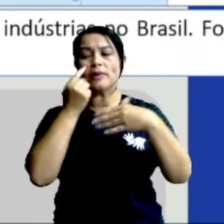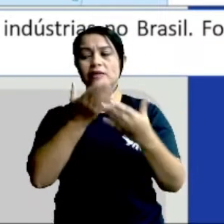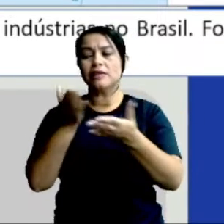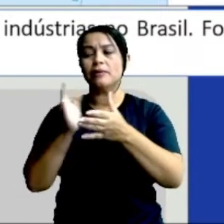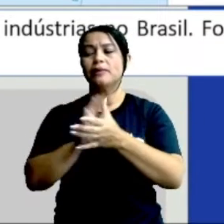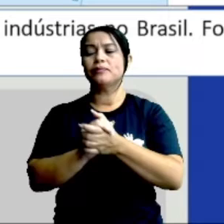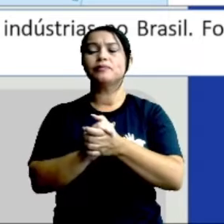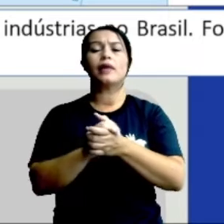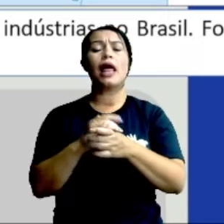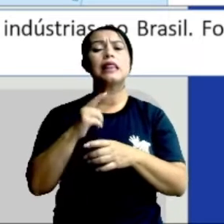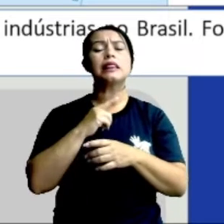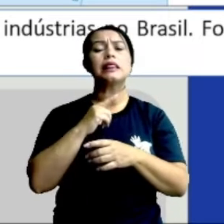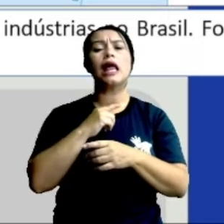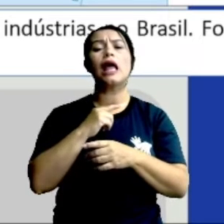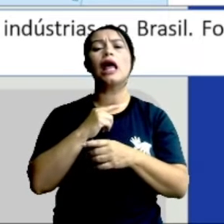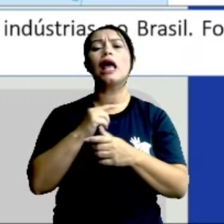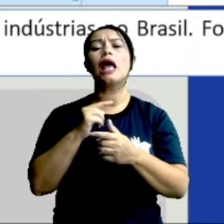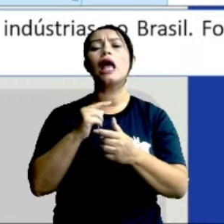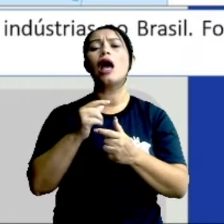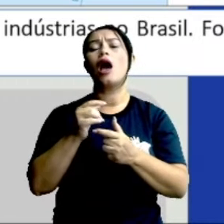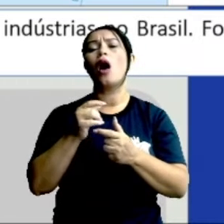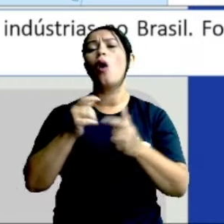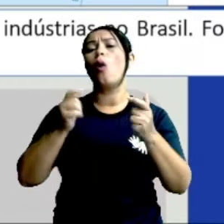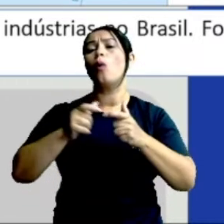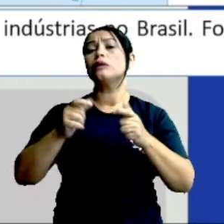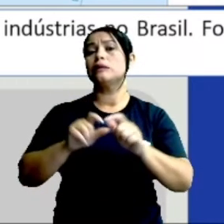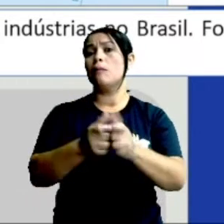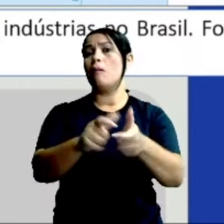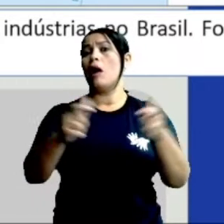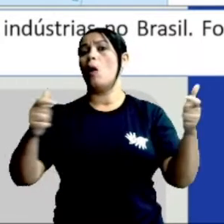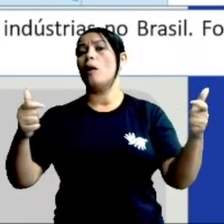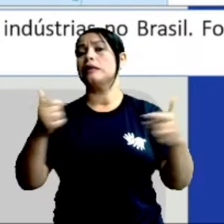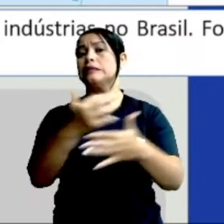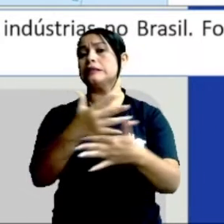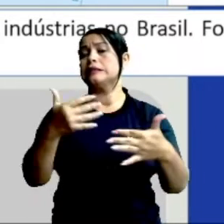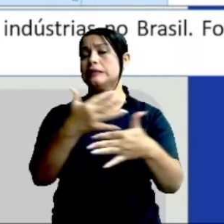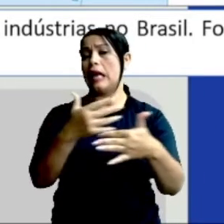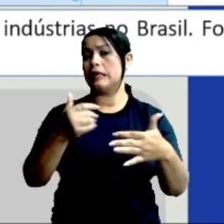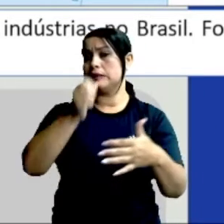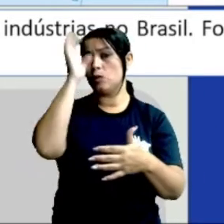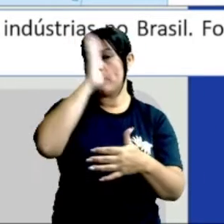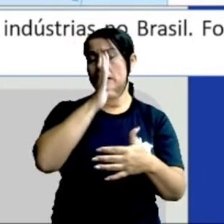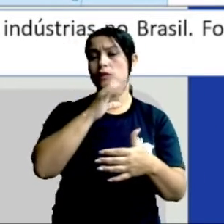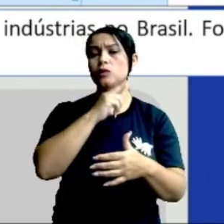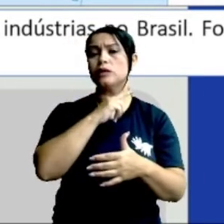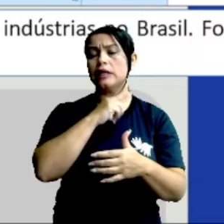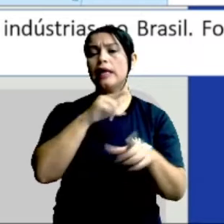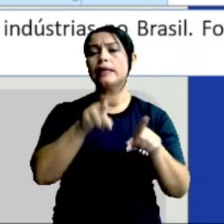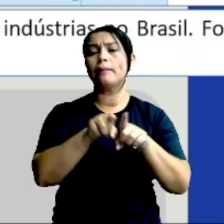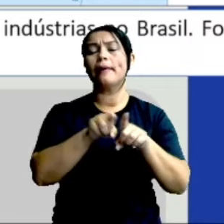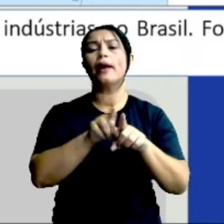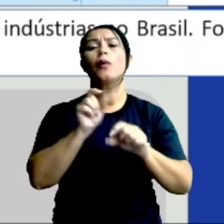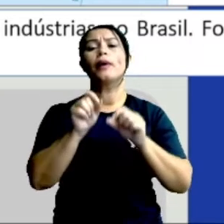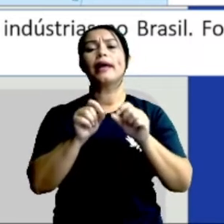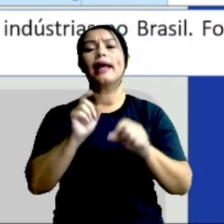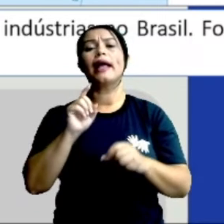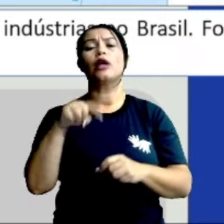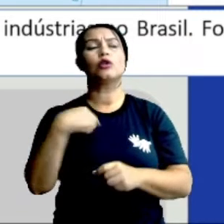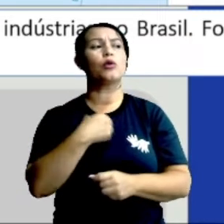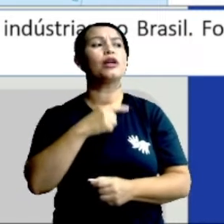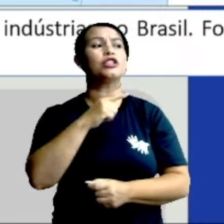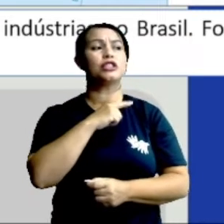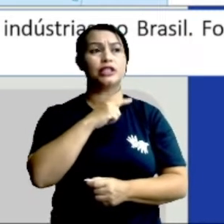do nosso país, que por consequência é onde estão as maiores cidades brasileiras, né? Porque é natural. A gente tem os